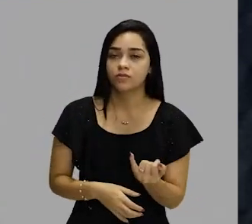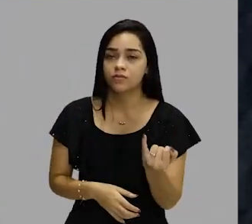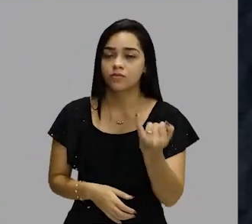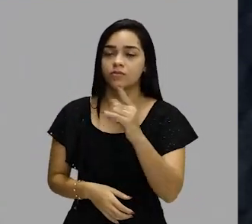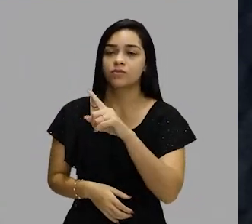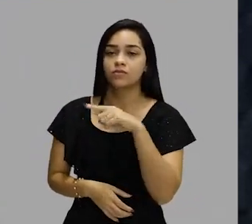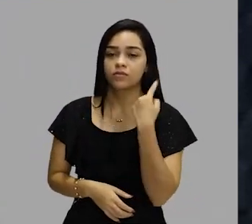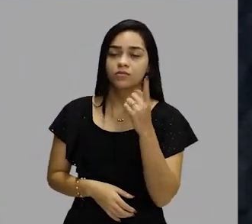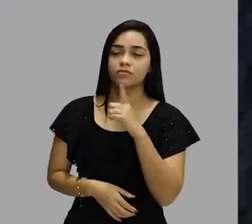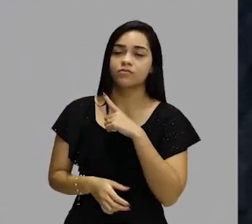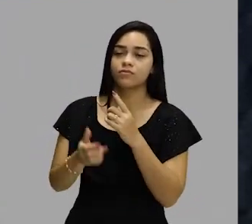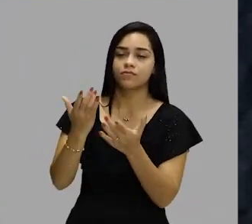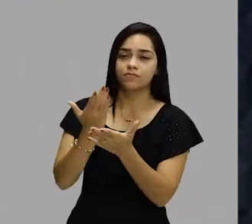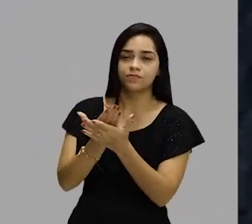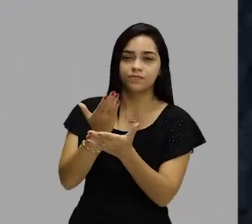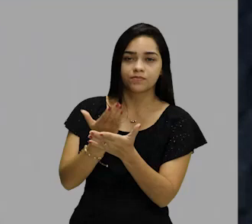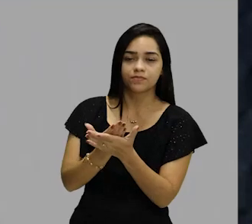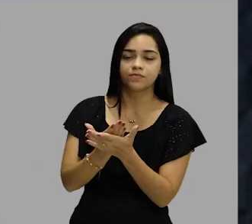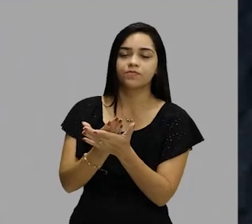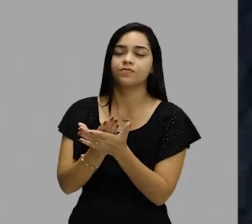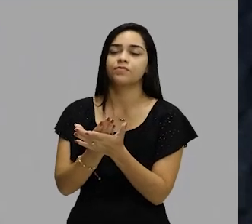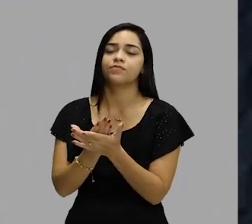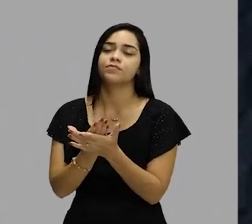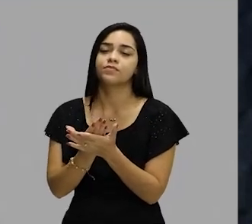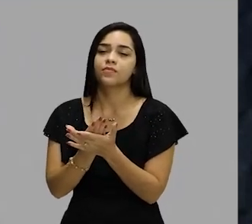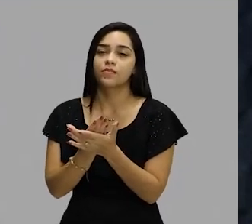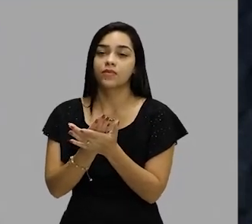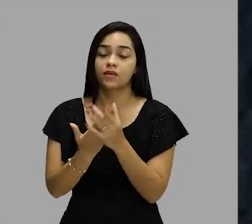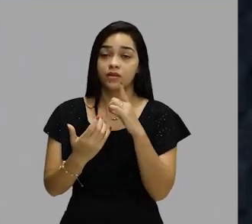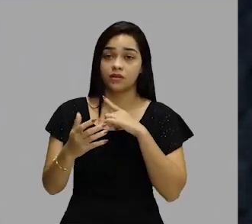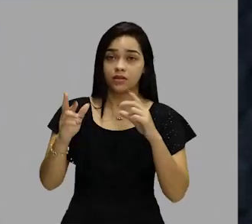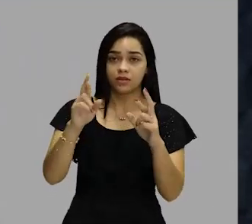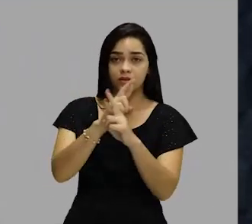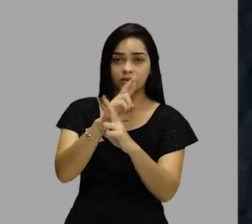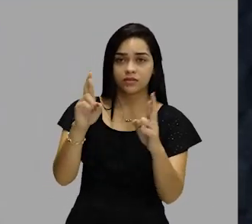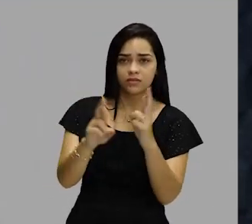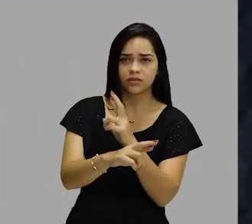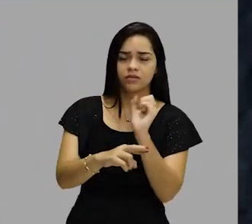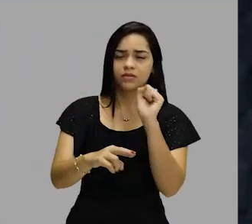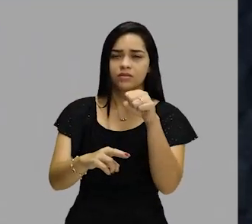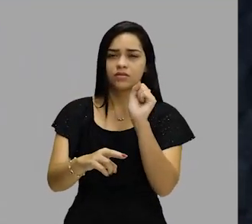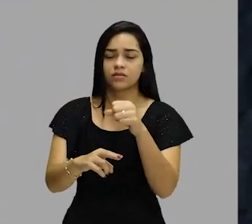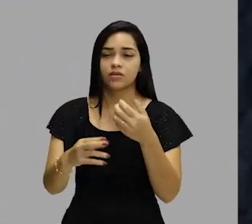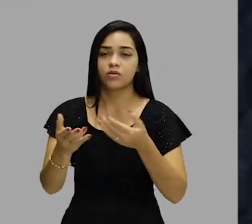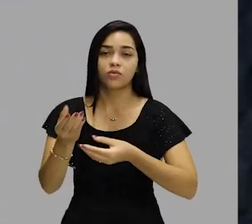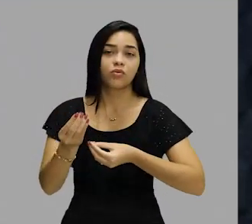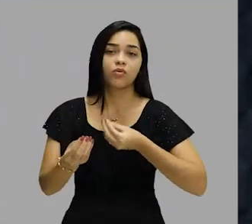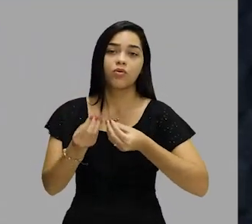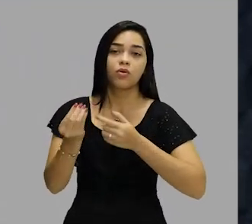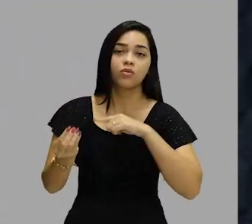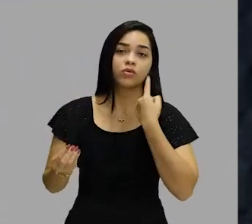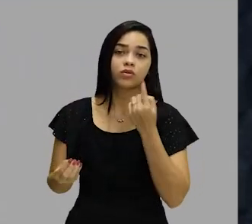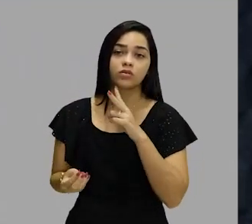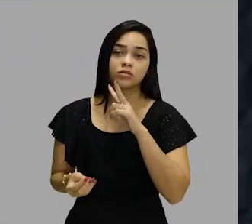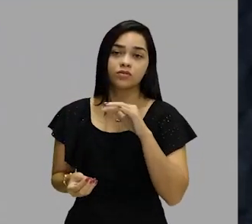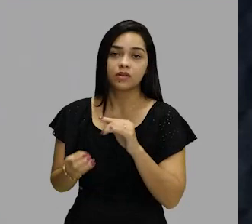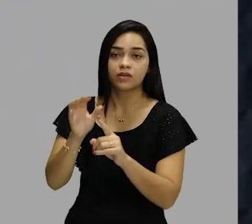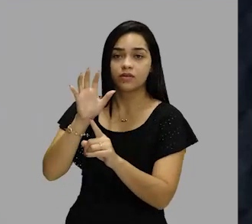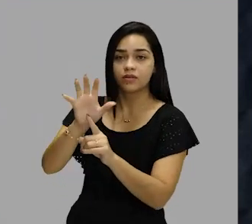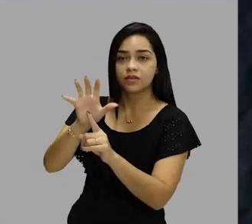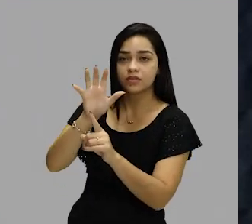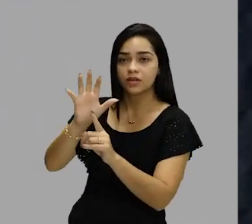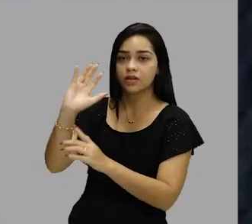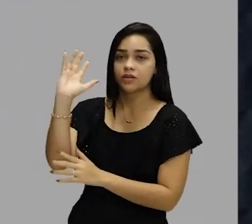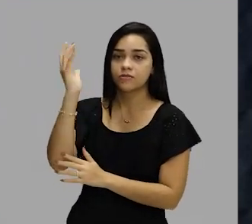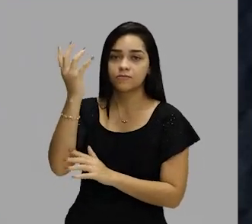ter esse estudo aqui, que está relacionado muito com a maneira como a gente vai estar atuando sobre